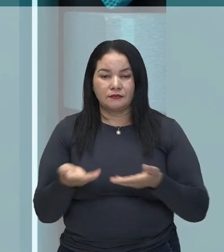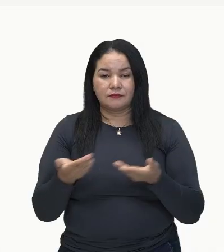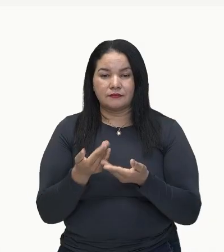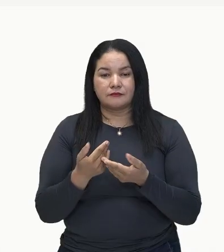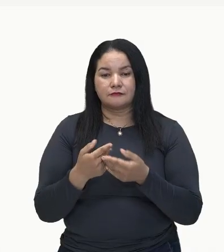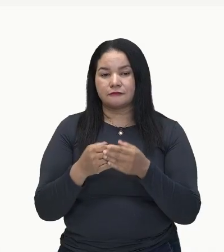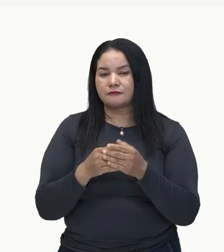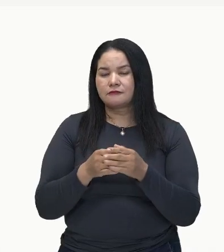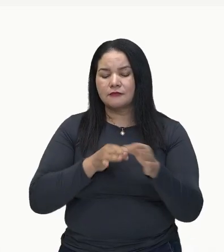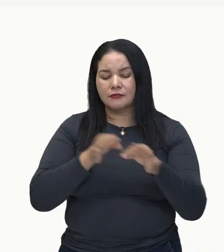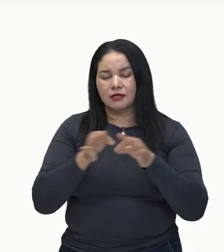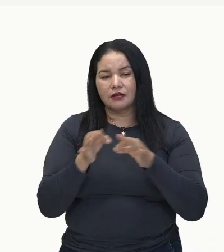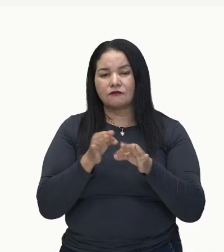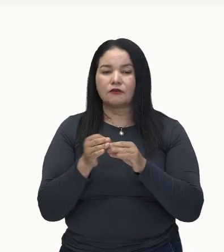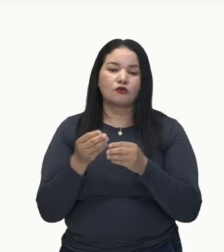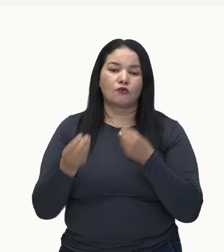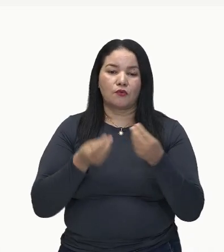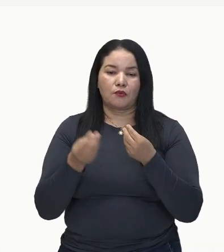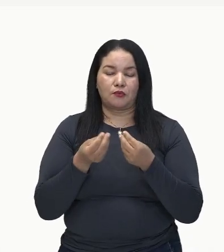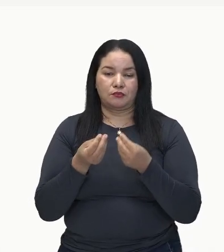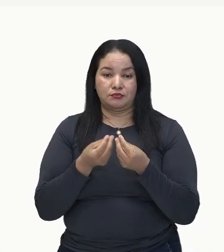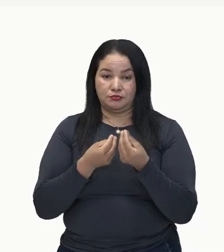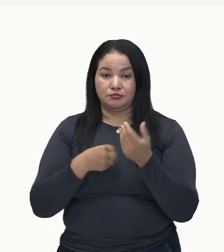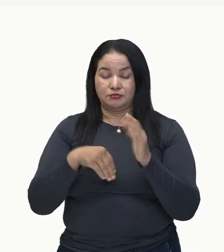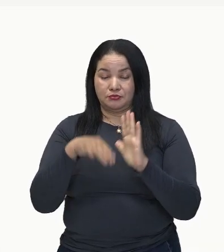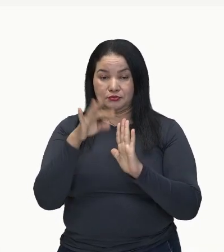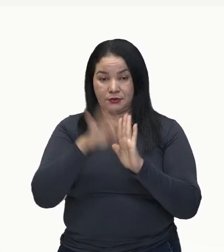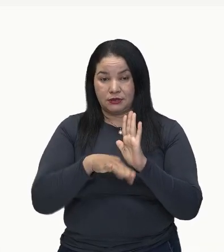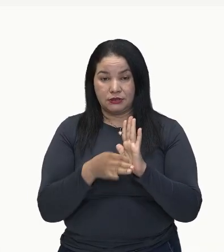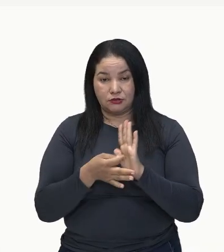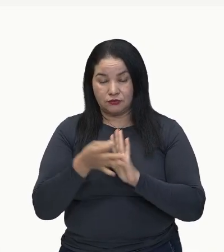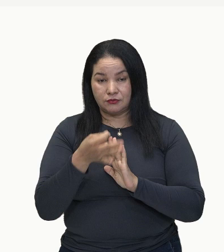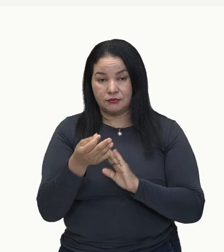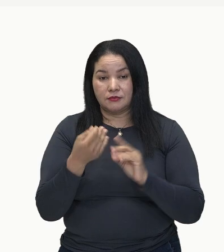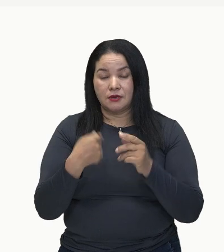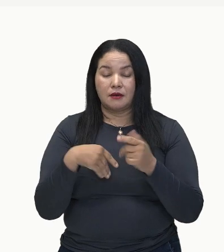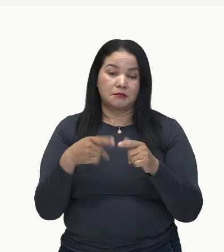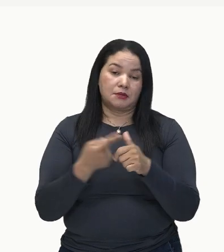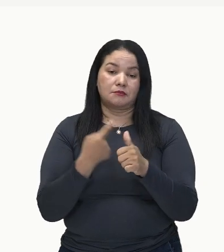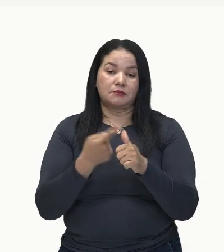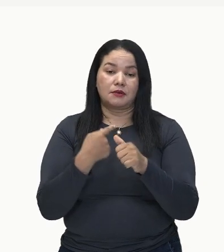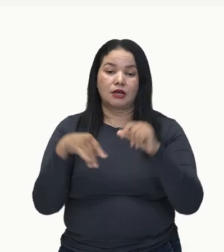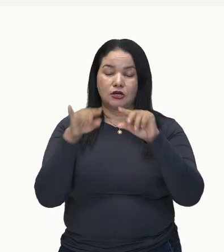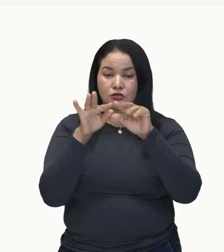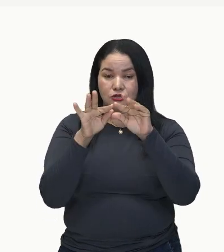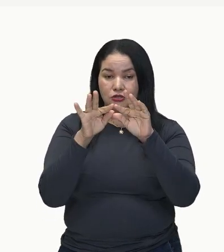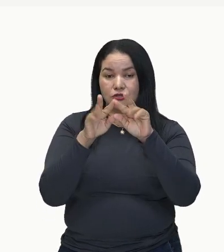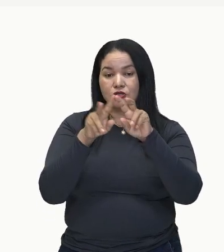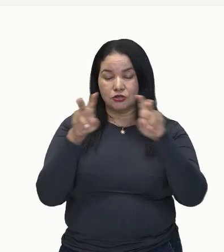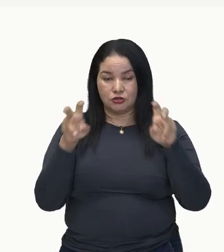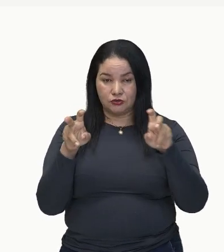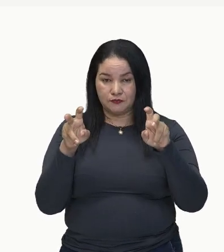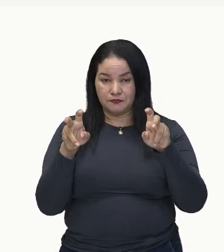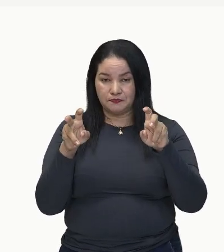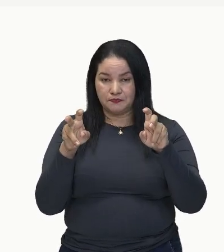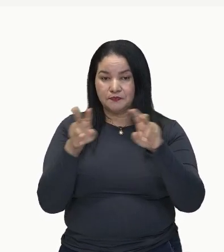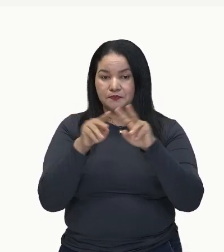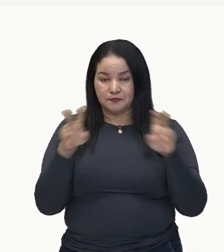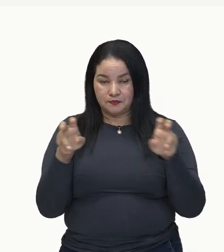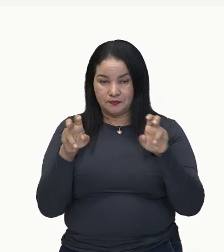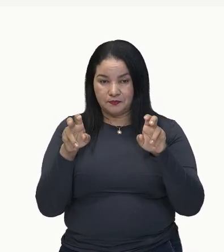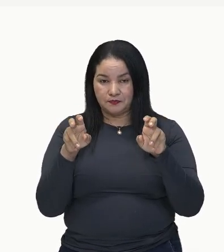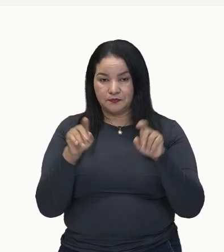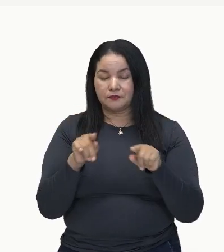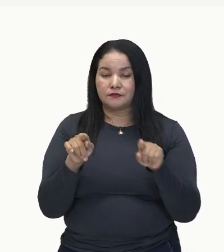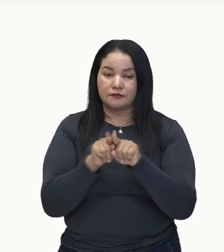resenha. Primeiramente, você vai relacionar o título da resenha com o da obra. Nunca vai perder ali o ponto de